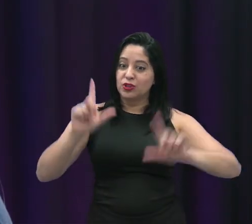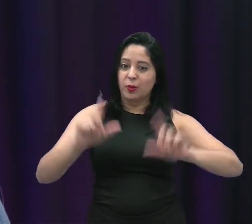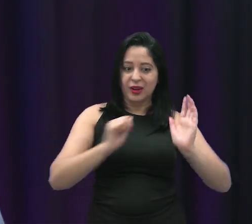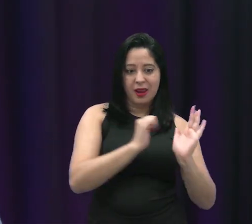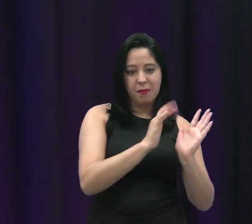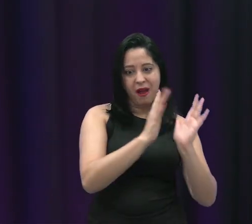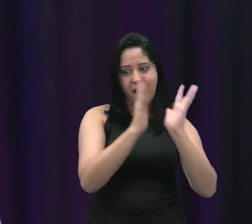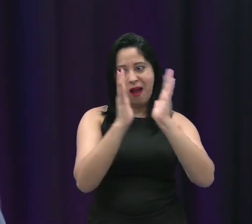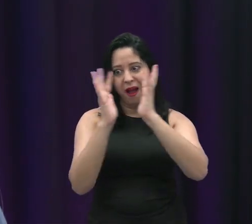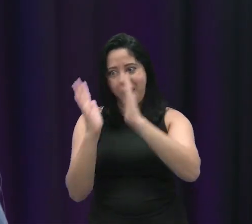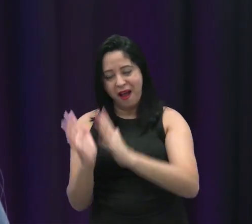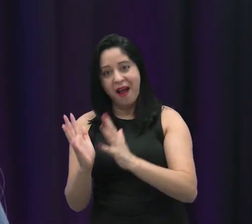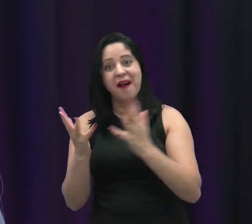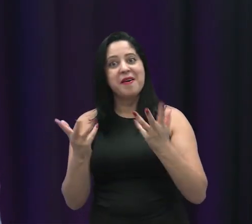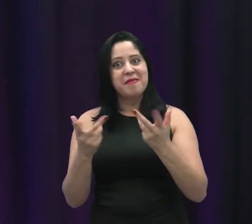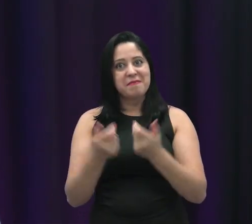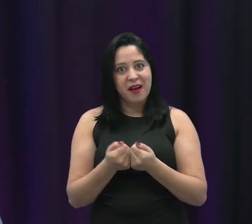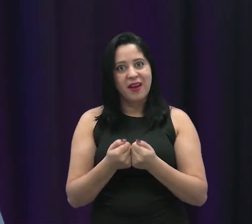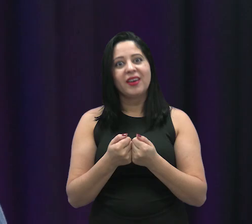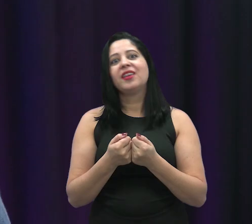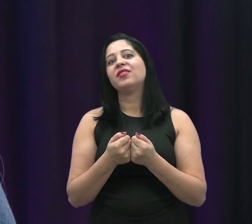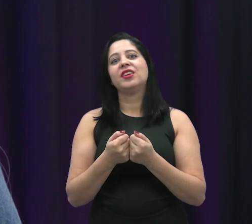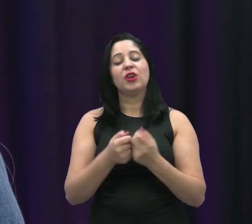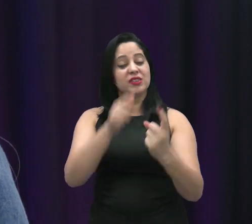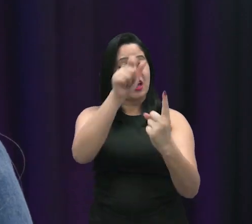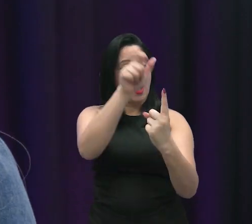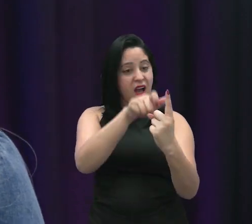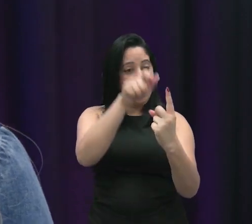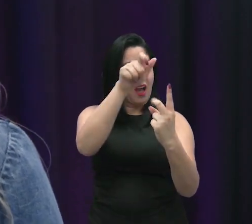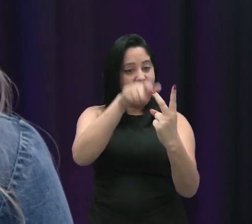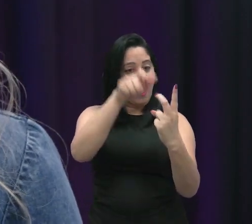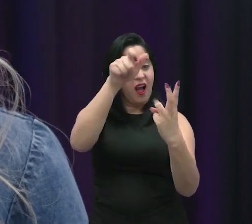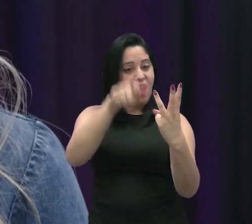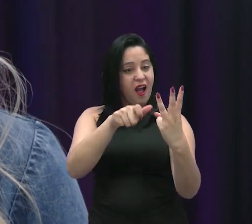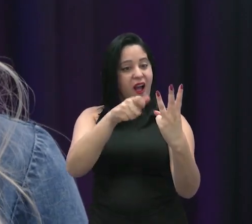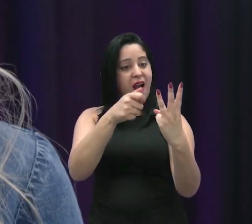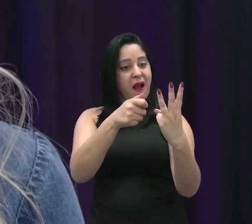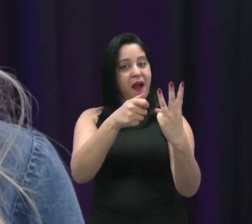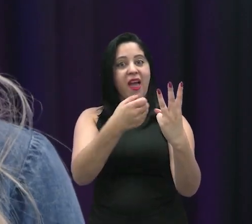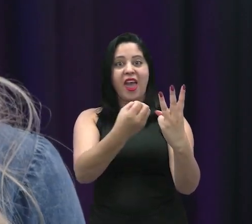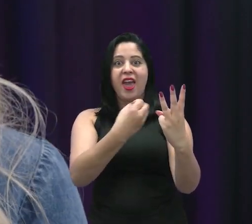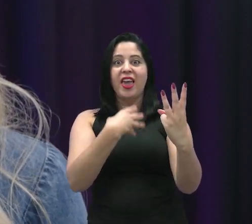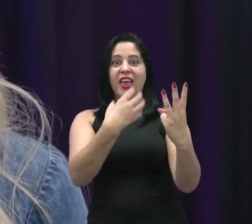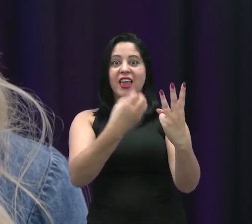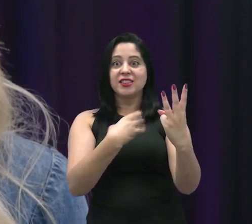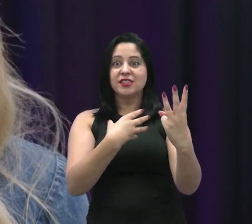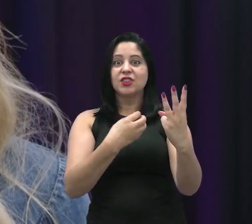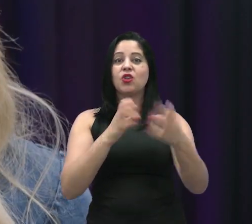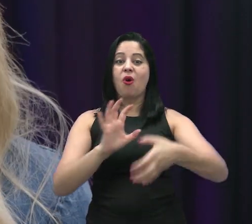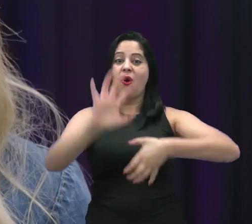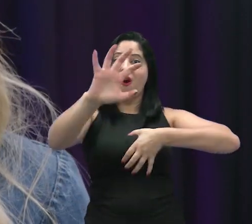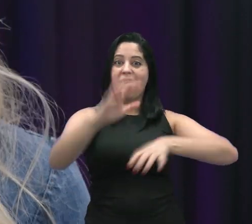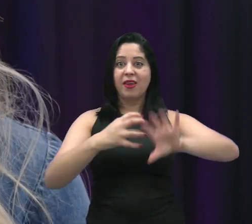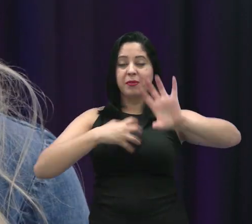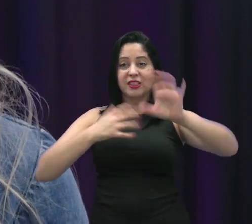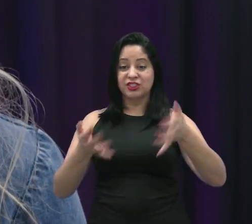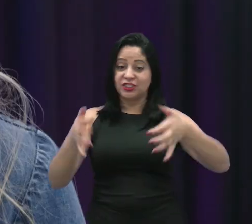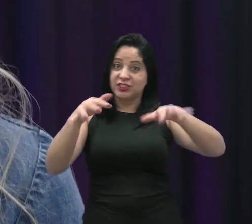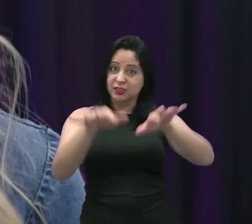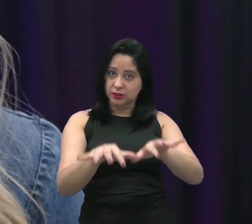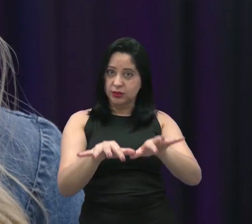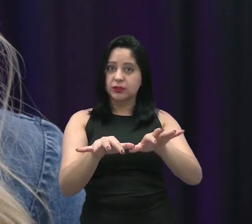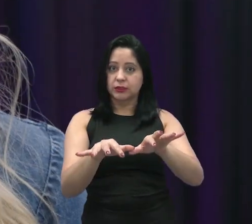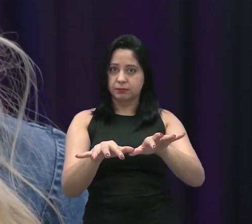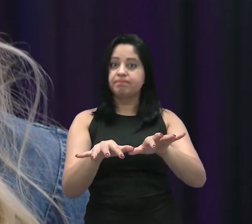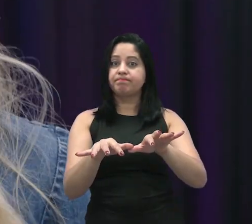mesmo? Ouvimos vozes poderosas e inspiradoras que nos lembraram a importância de termos mais empatia e inclusão